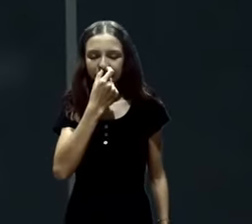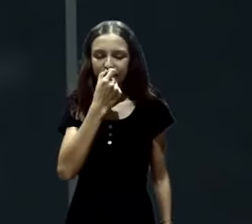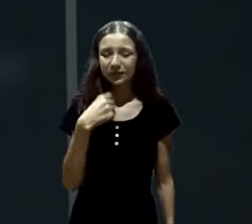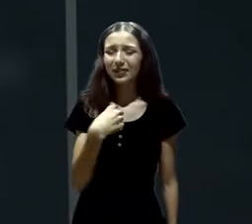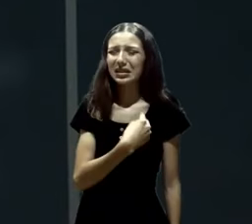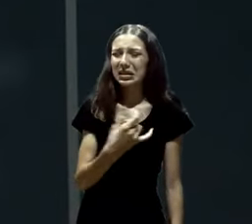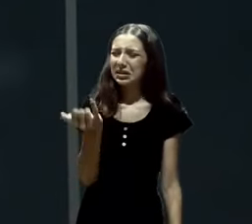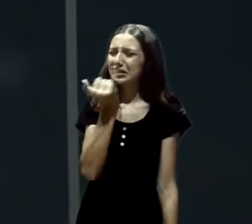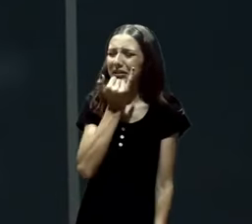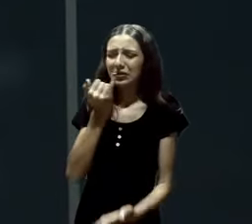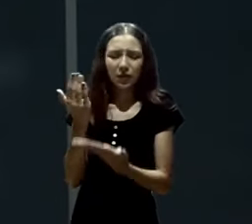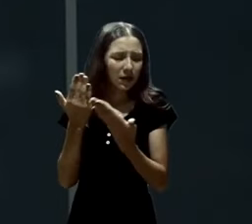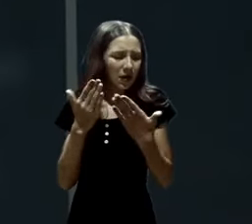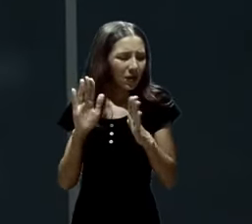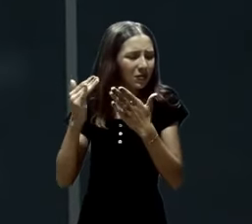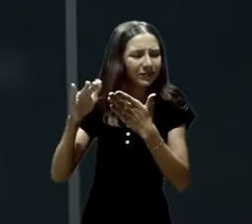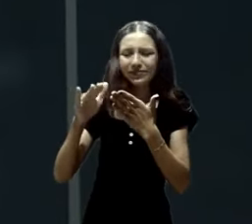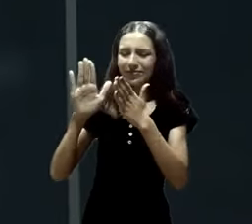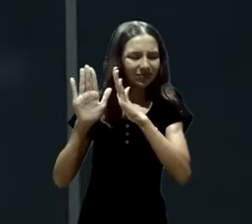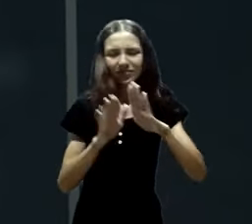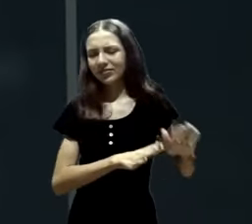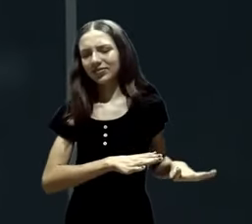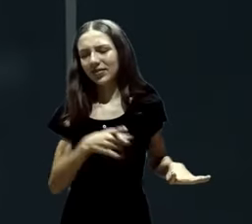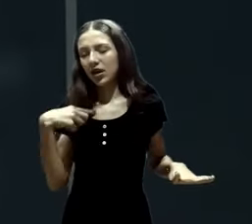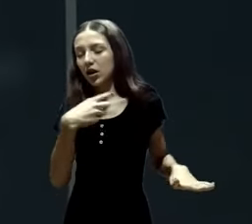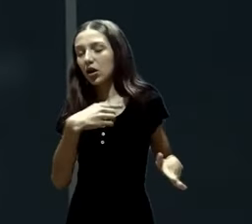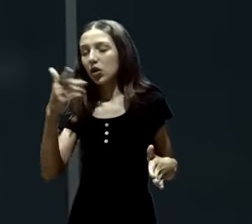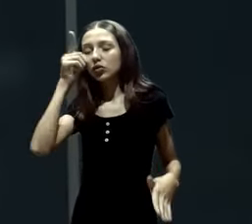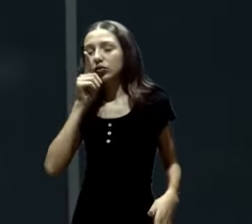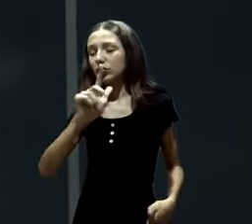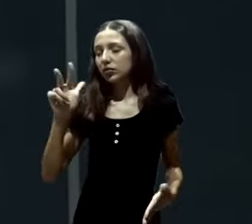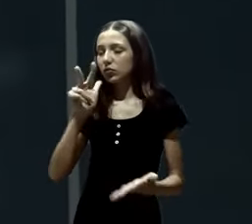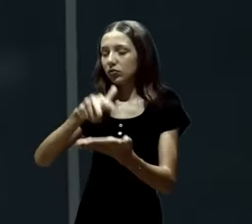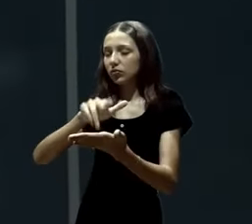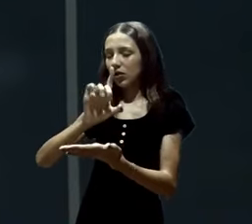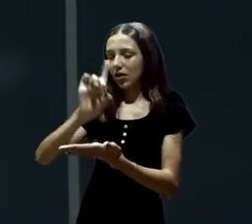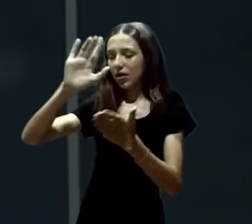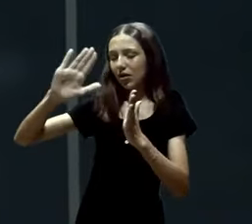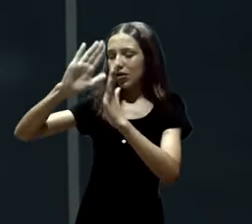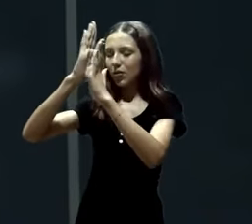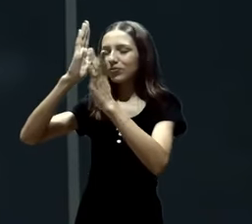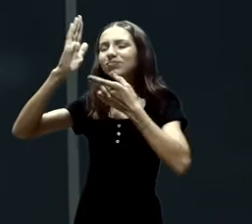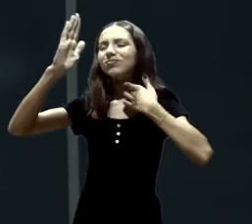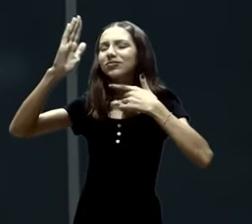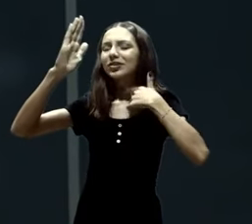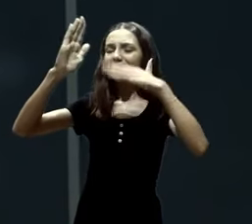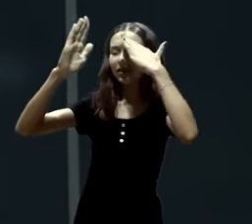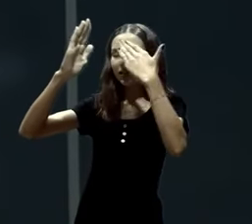elas sejam deixadas de lado. E possamos nos colocar no centro da tua vontade.